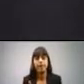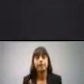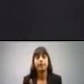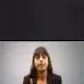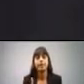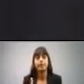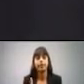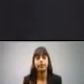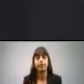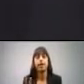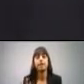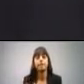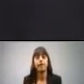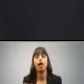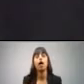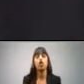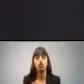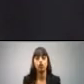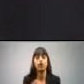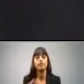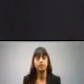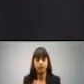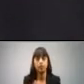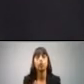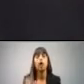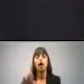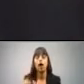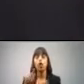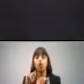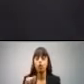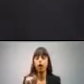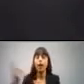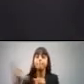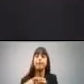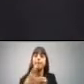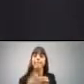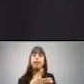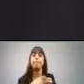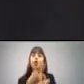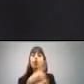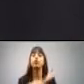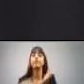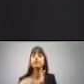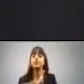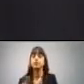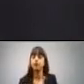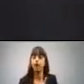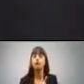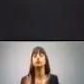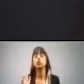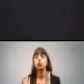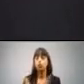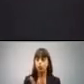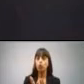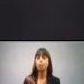Saúde, através do PROAD, envolvendo várias universidades e grupos para fornecer soluções e análises que